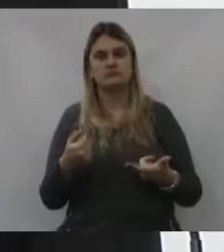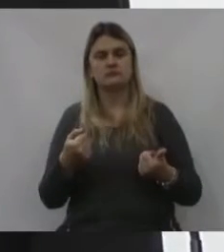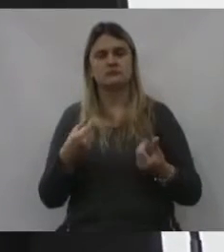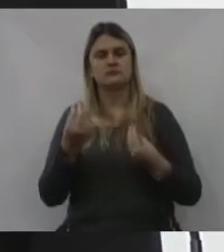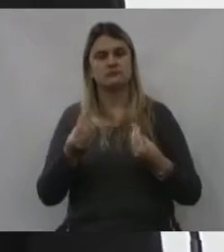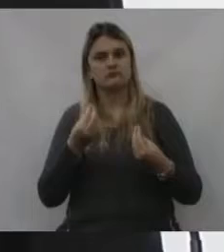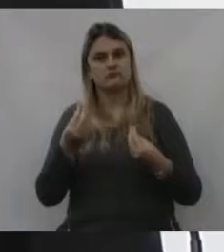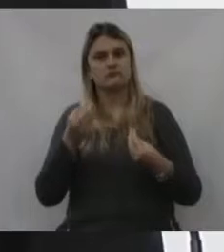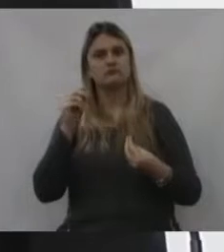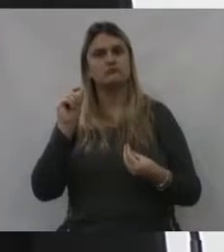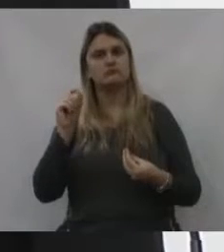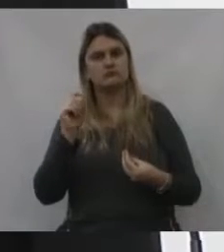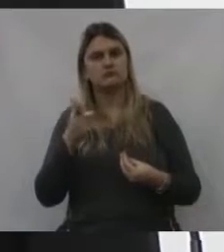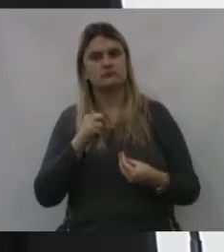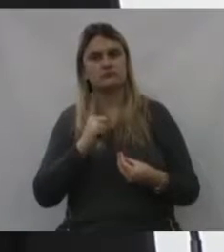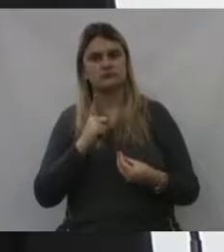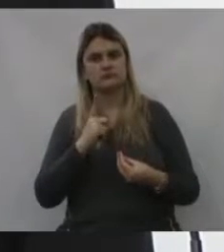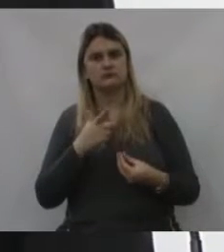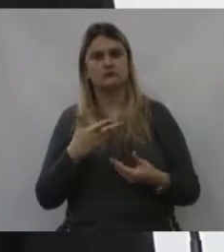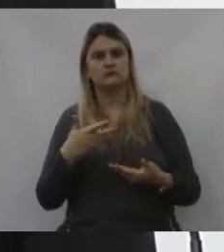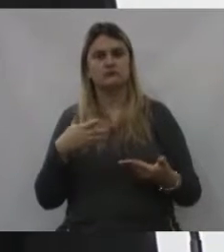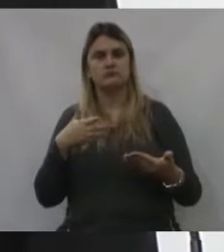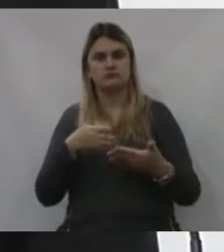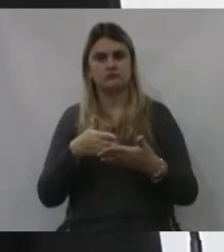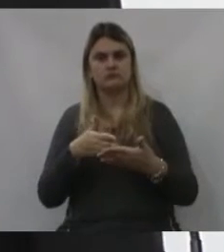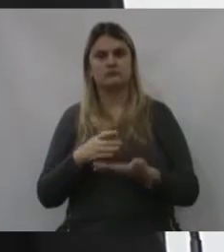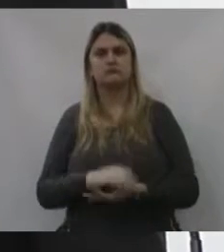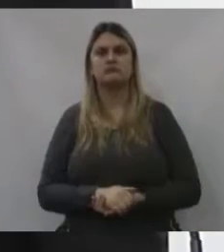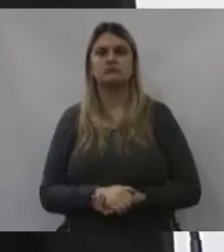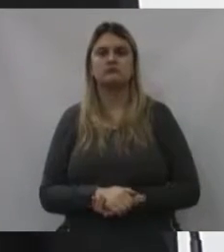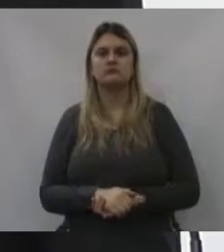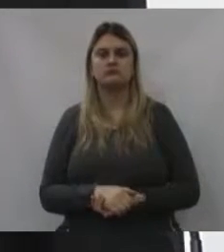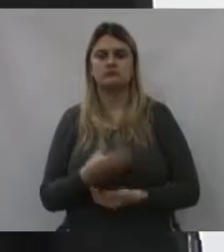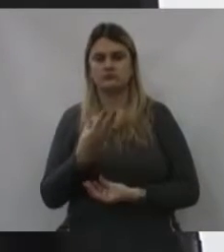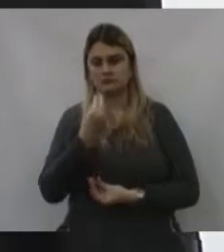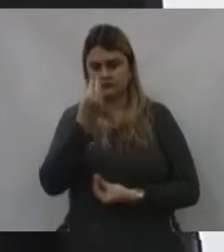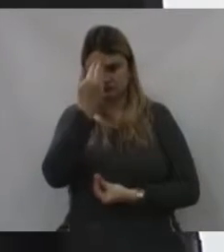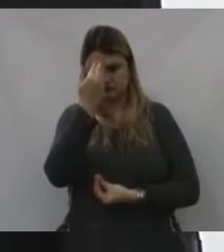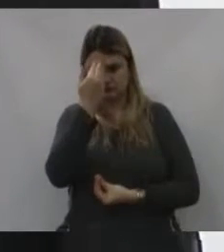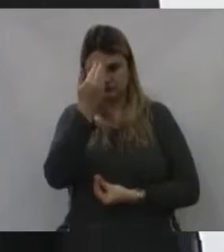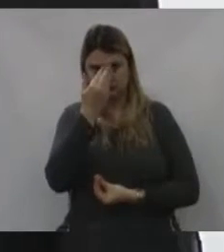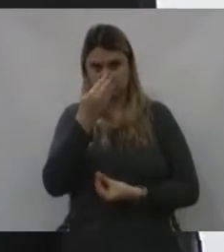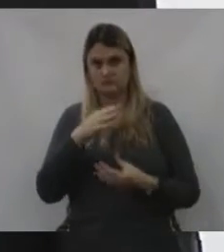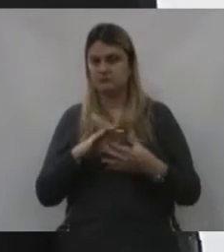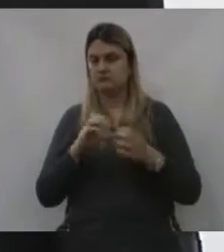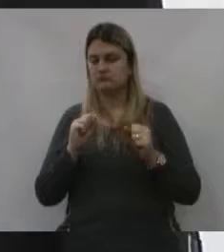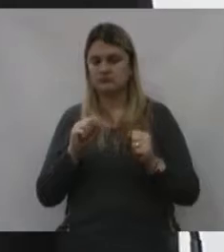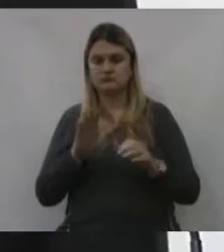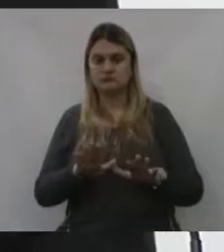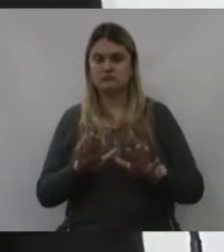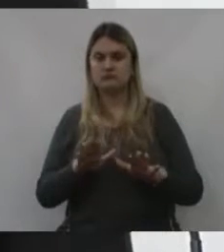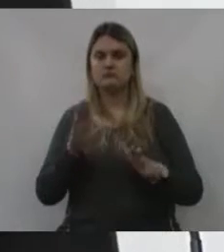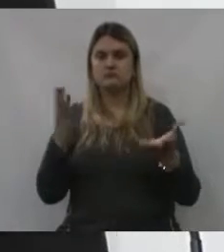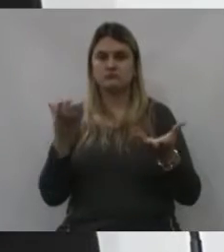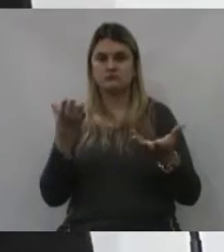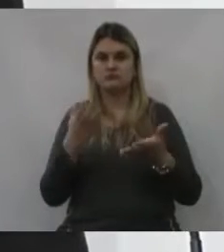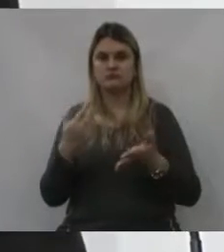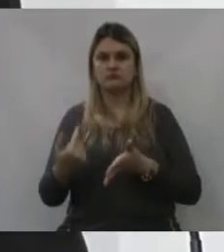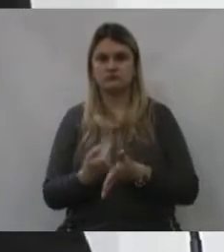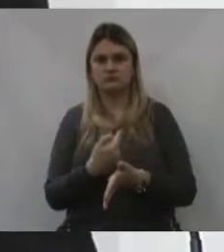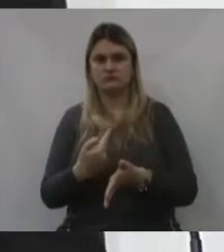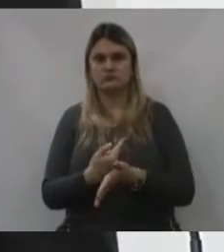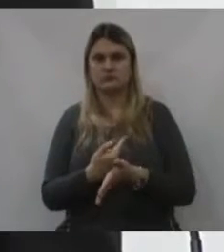moralizar as coisas a partir daquilo que está ao nosso alcance. Muito obrigado, Almires. Fico à disposição. Se alguém